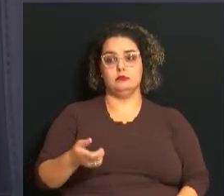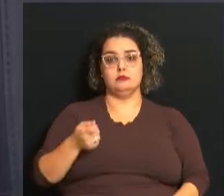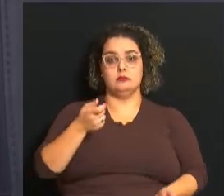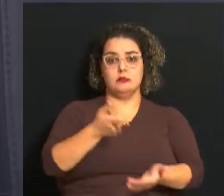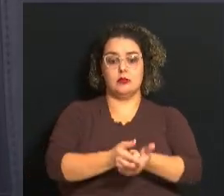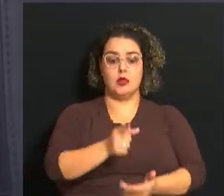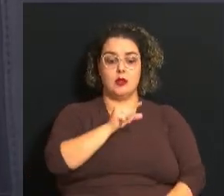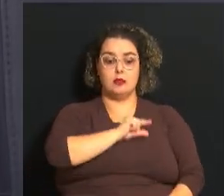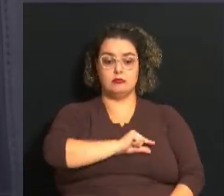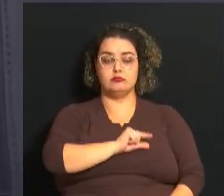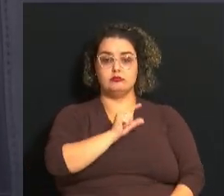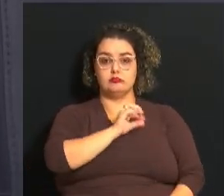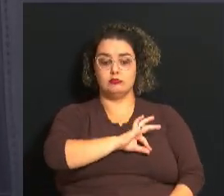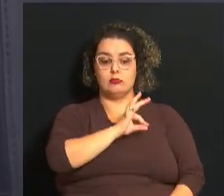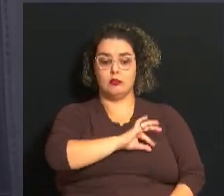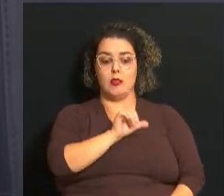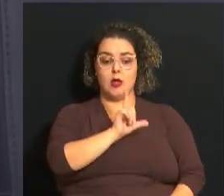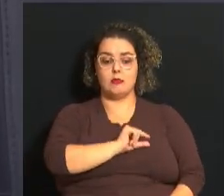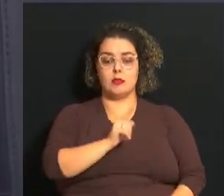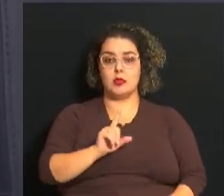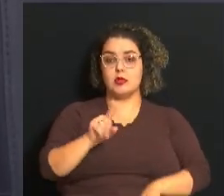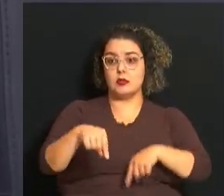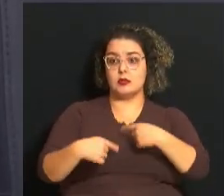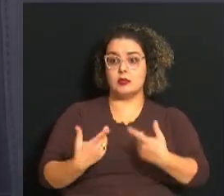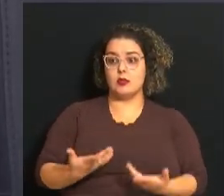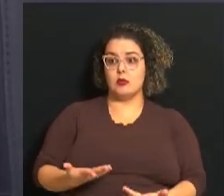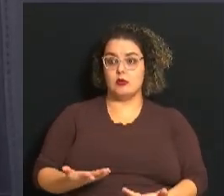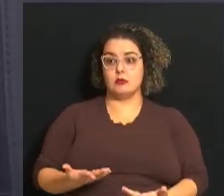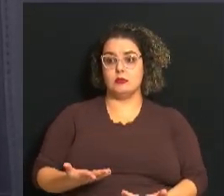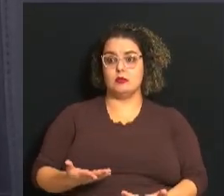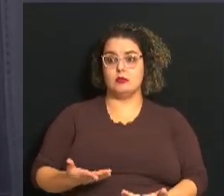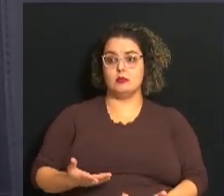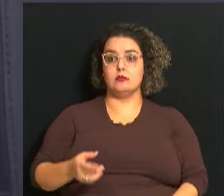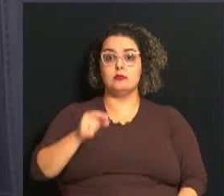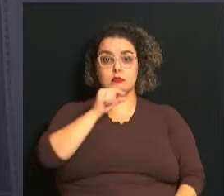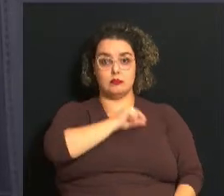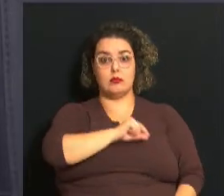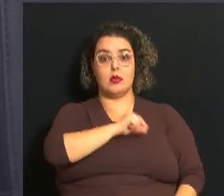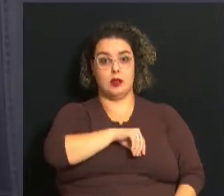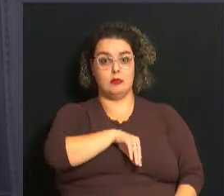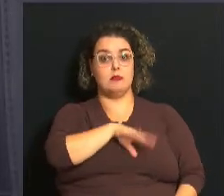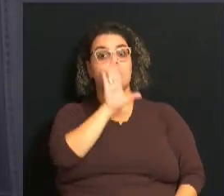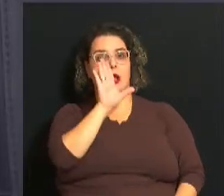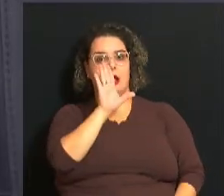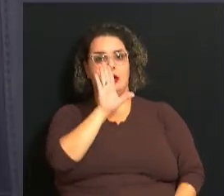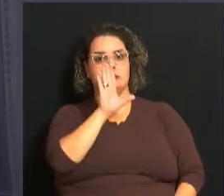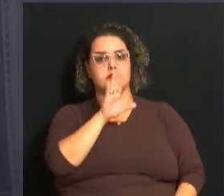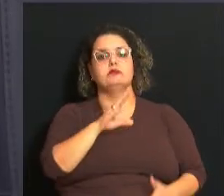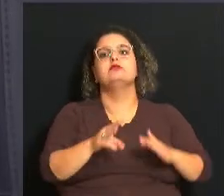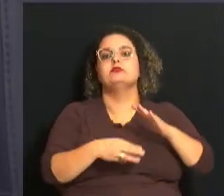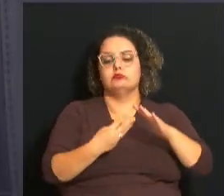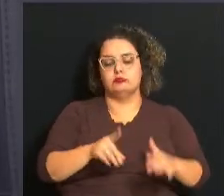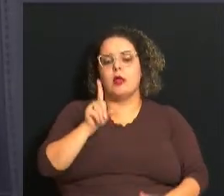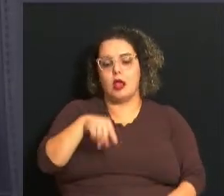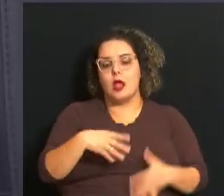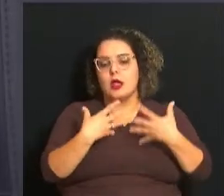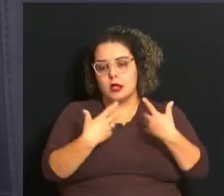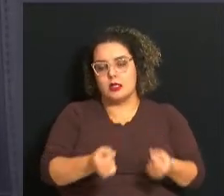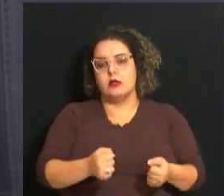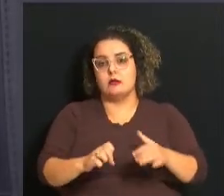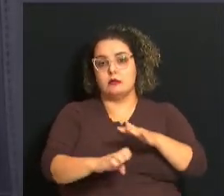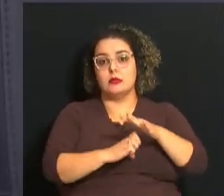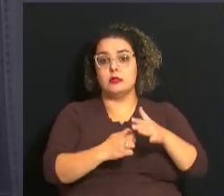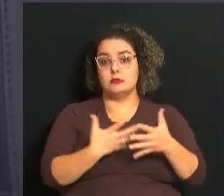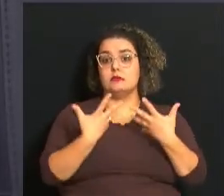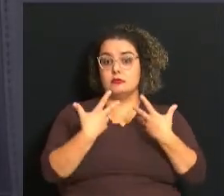salários a superexploração em outros tá certo é pagando até mais que é para terceirizar mesmo que é pressa as empresas